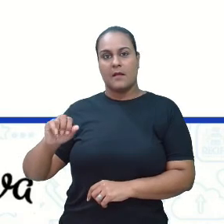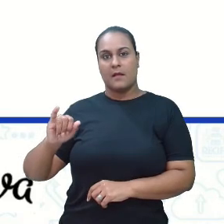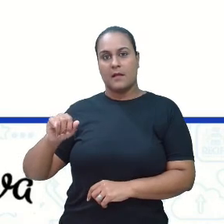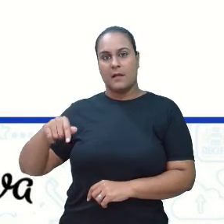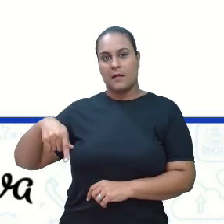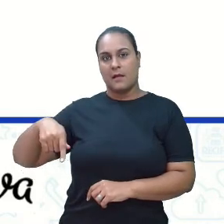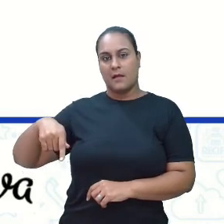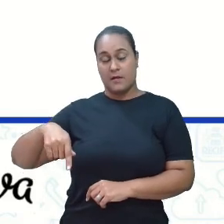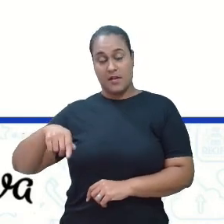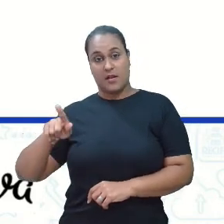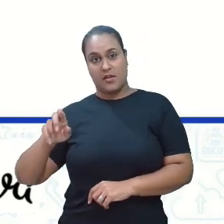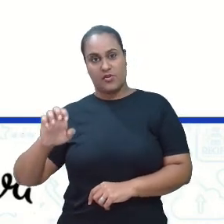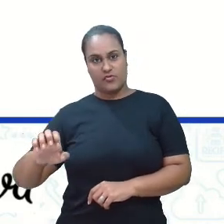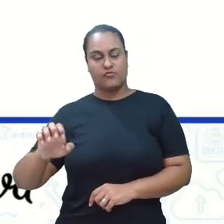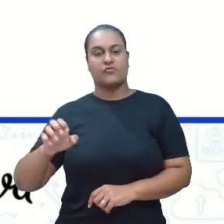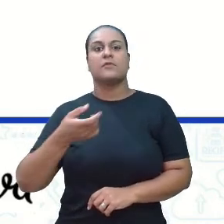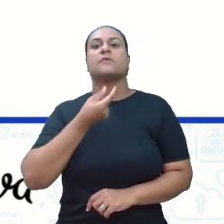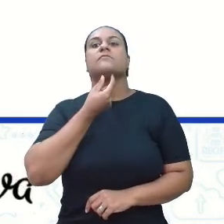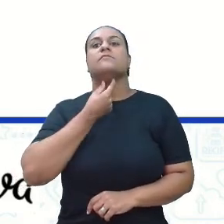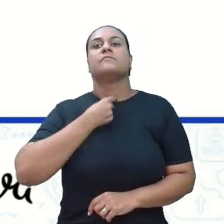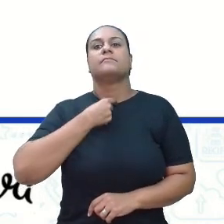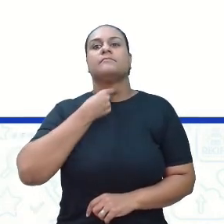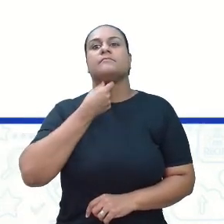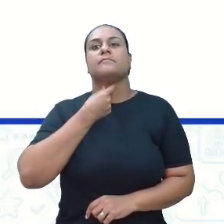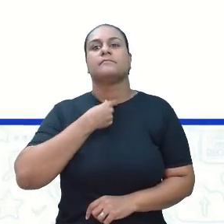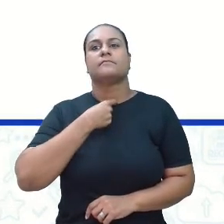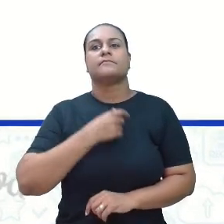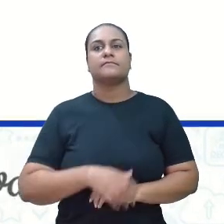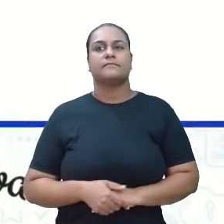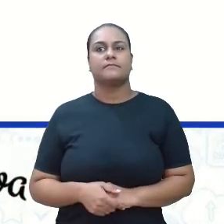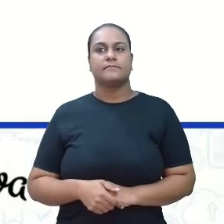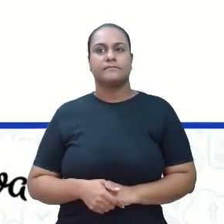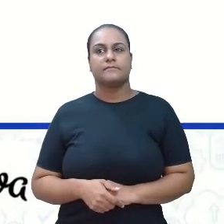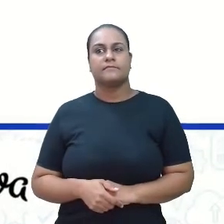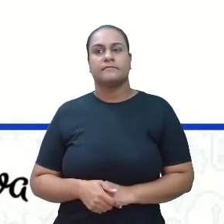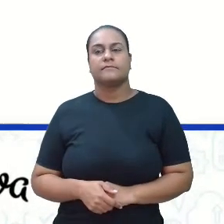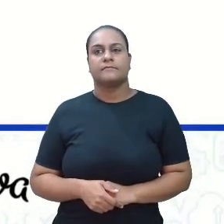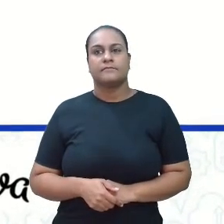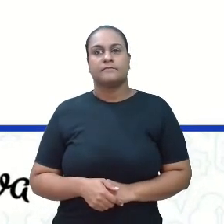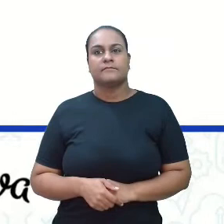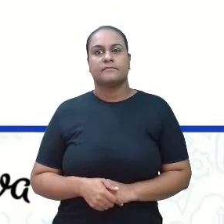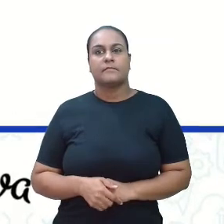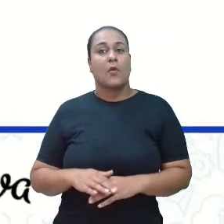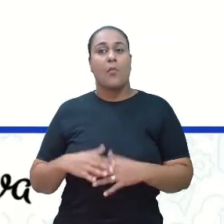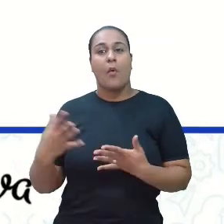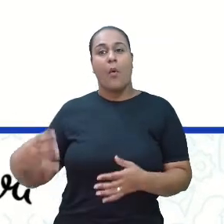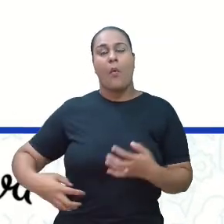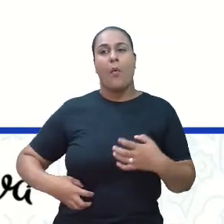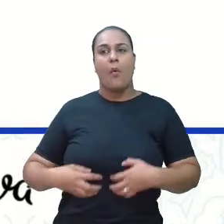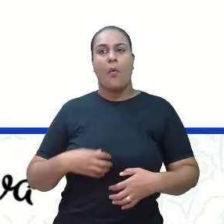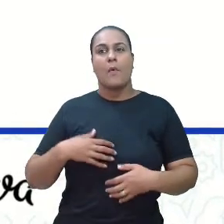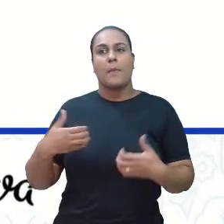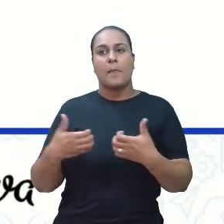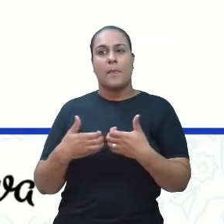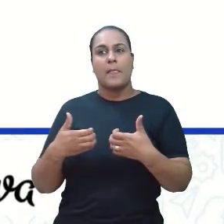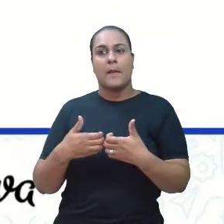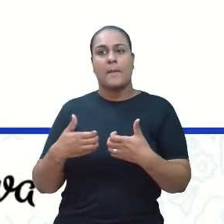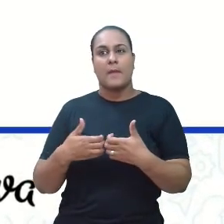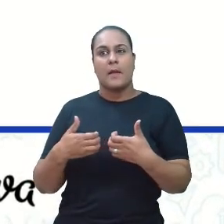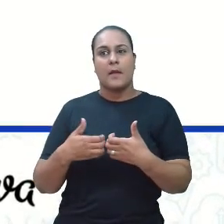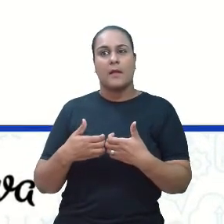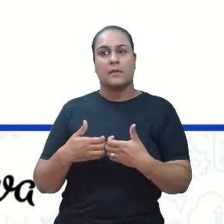sistema respiratório como ao sistema digestório. Aqui, qual o órgão que está localizado entre